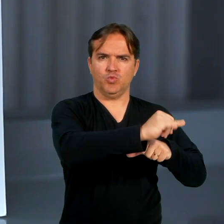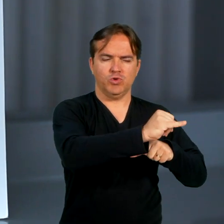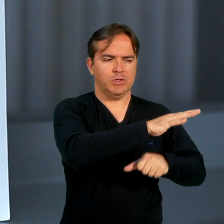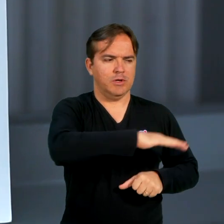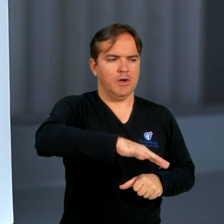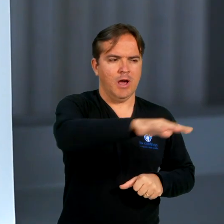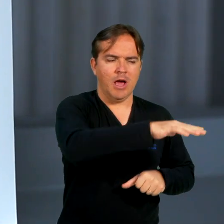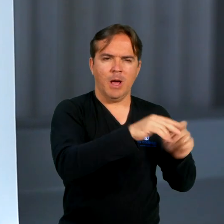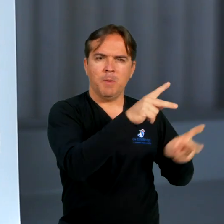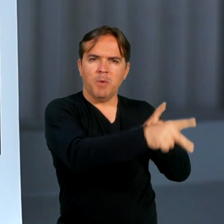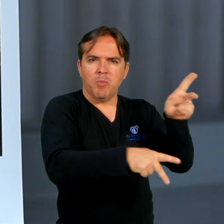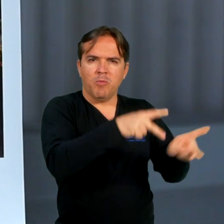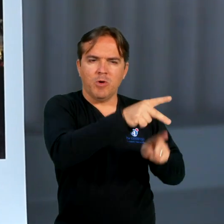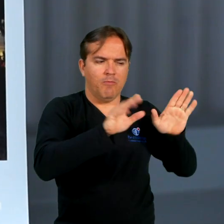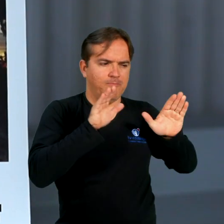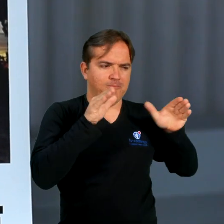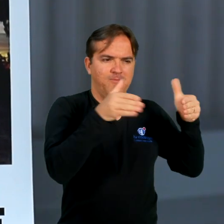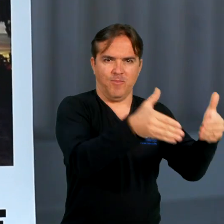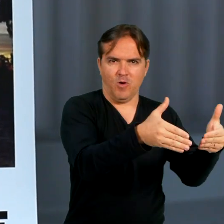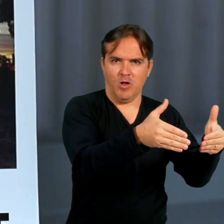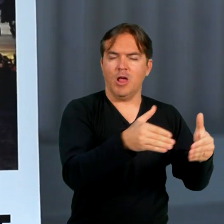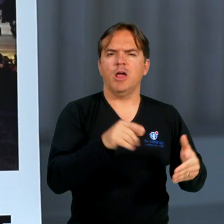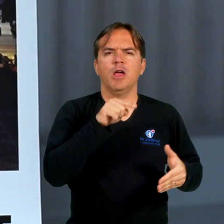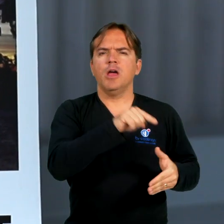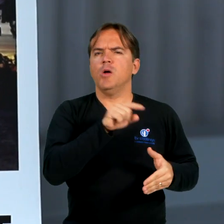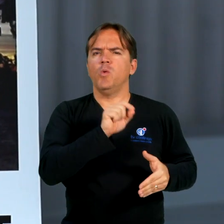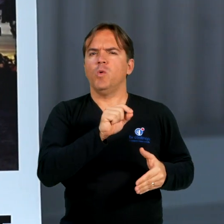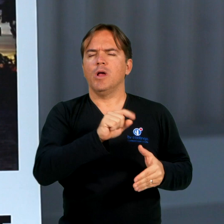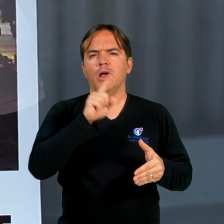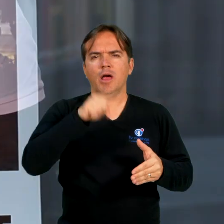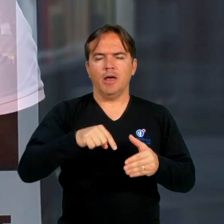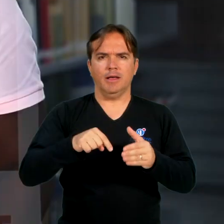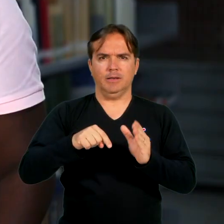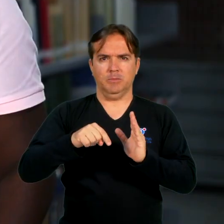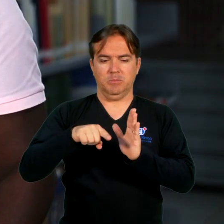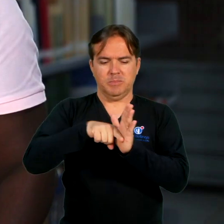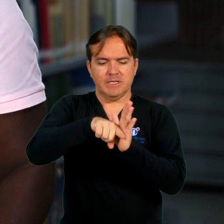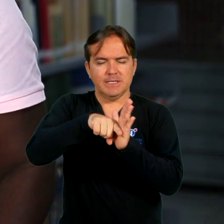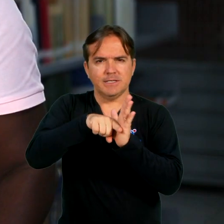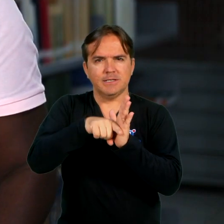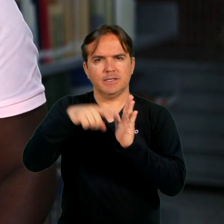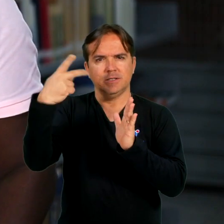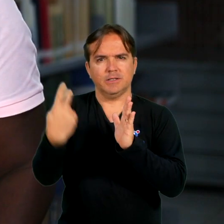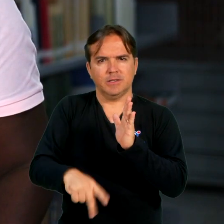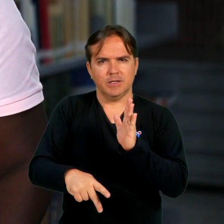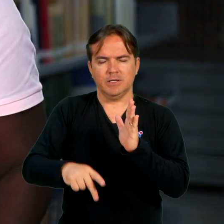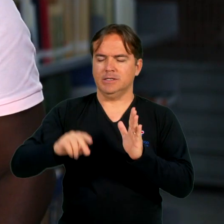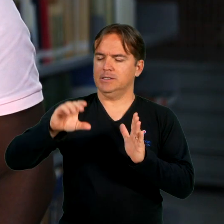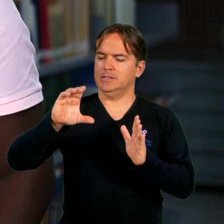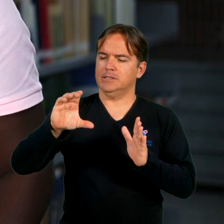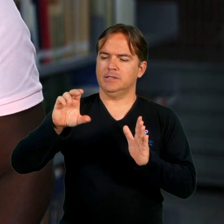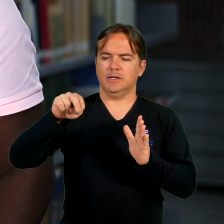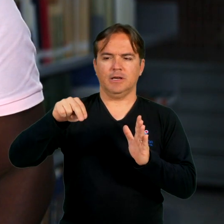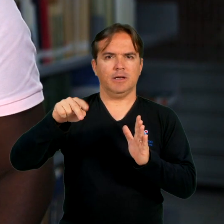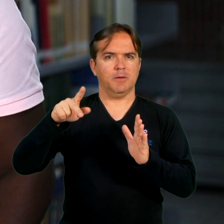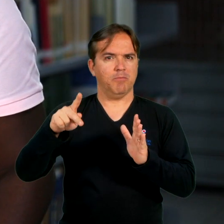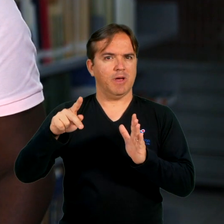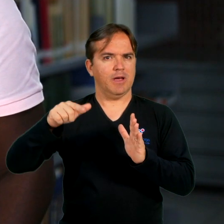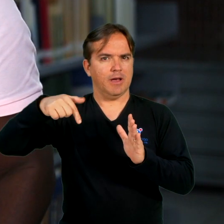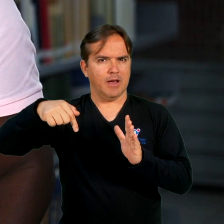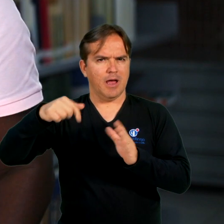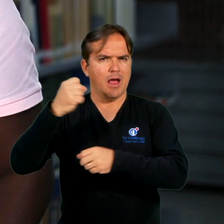de um desenvolvimento de um projeto de pesquisa realizado pelo financiamento do CNPq entre os anos de